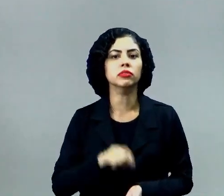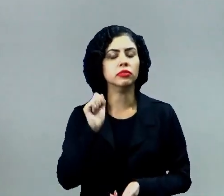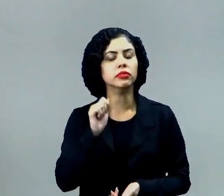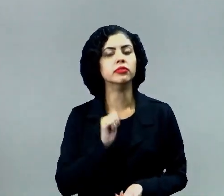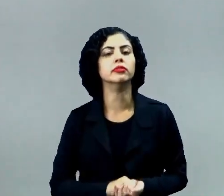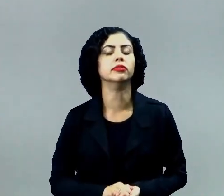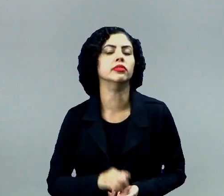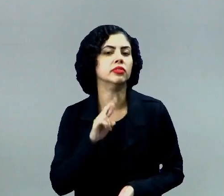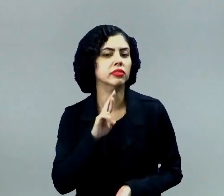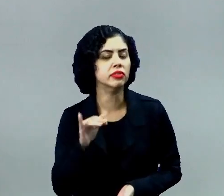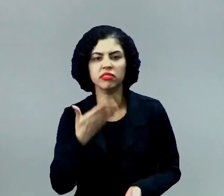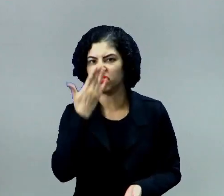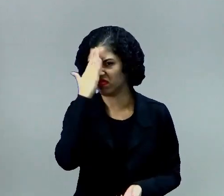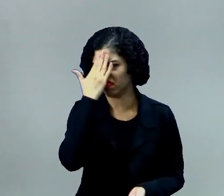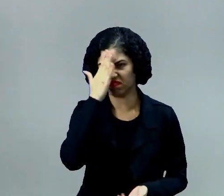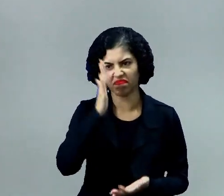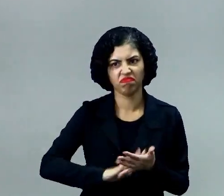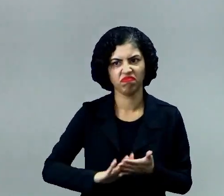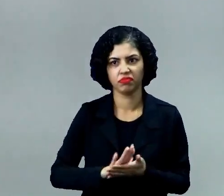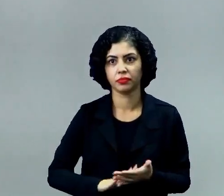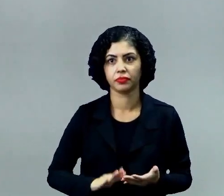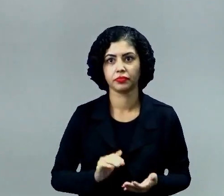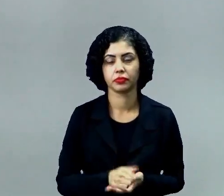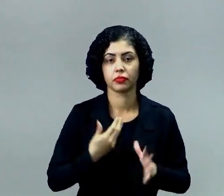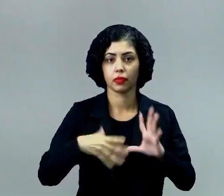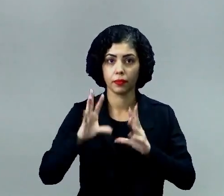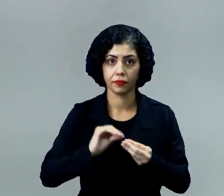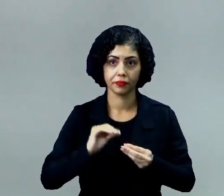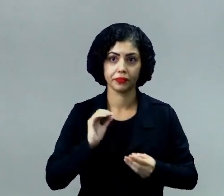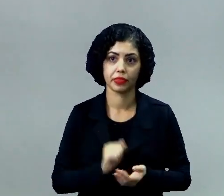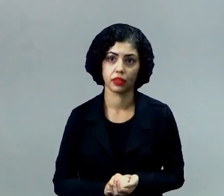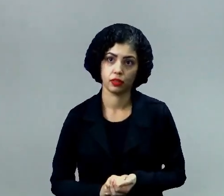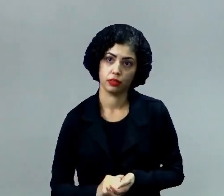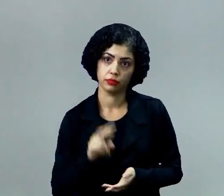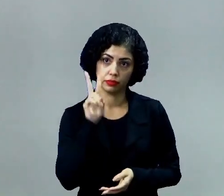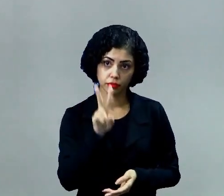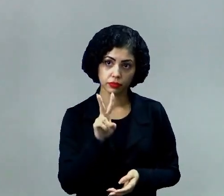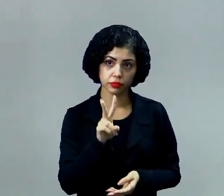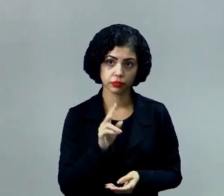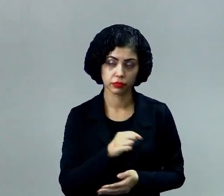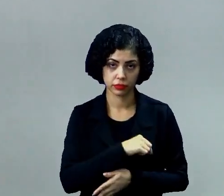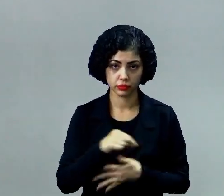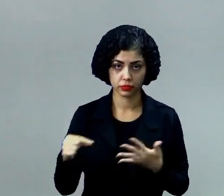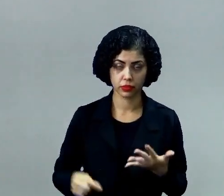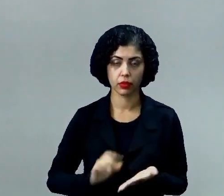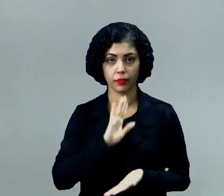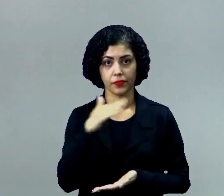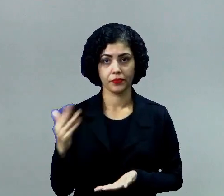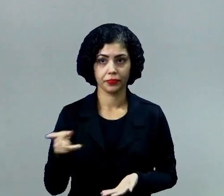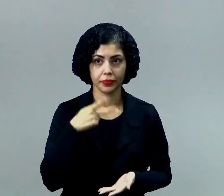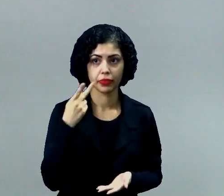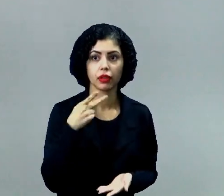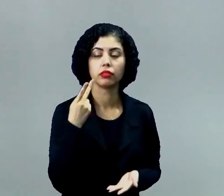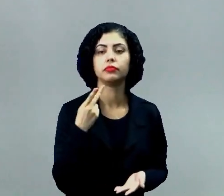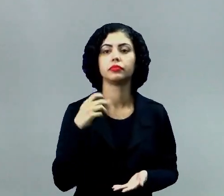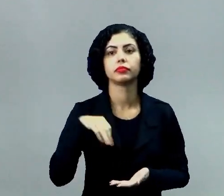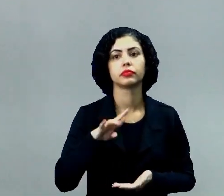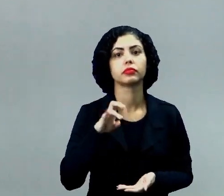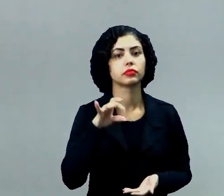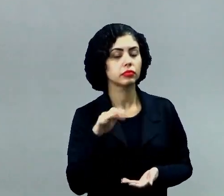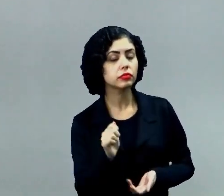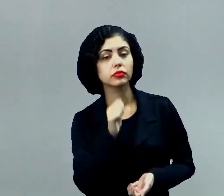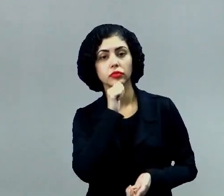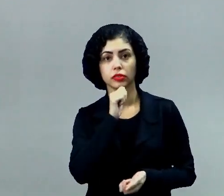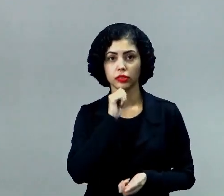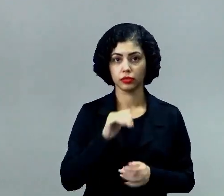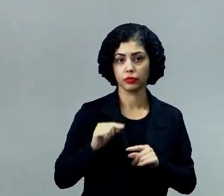os arremessos. Professor, eu não entendi muito o cricket não. Resumindo, o cricket, ele é a mistura de 2 elementos. Quando eu falei que a modalidade de esporte de